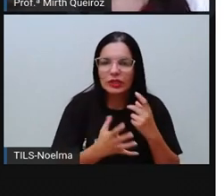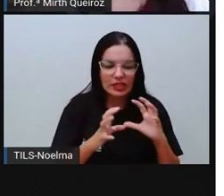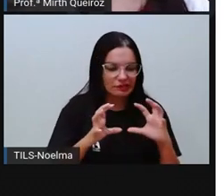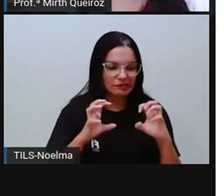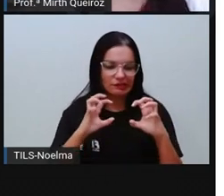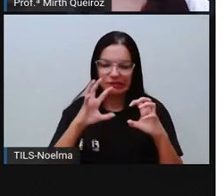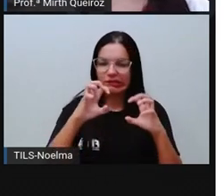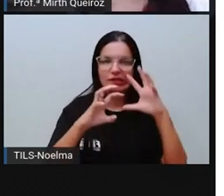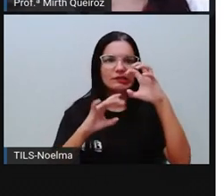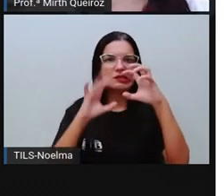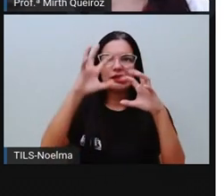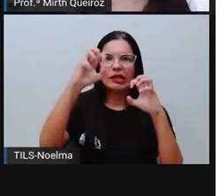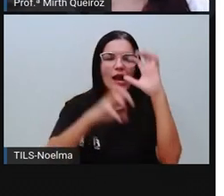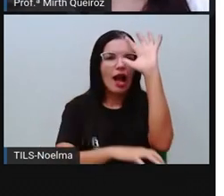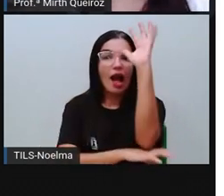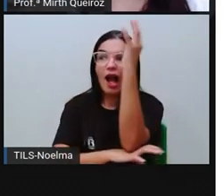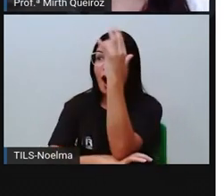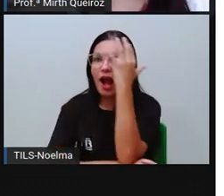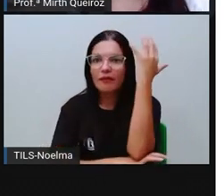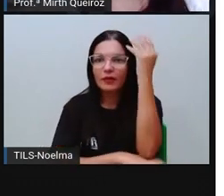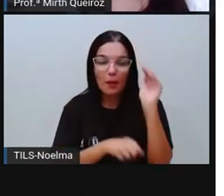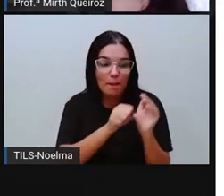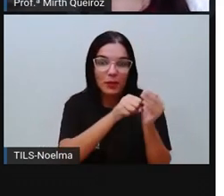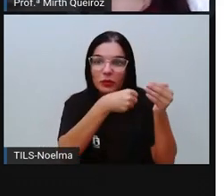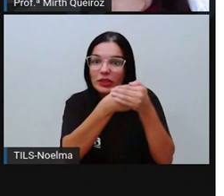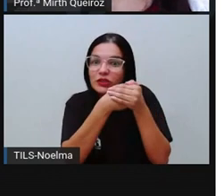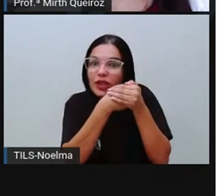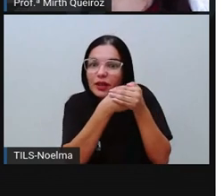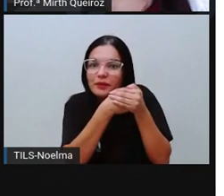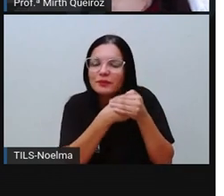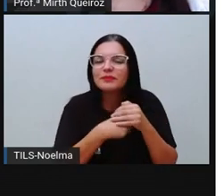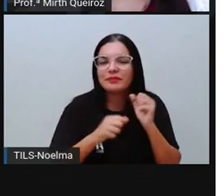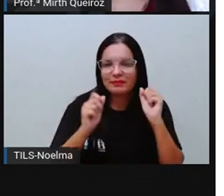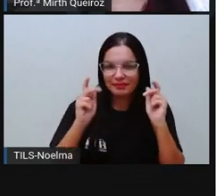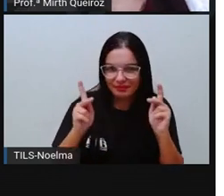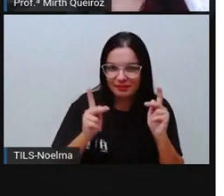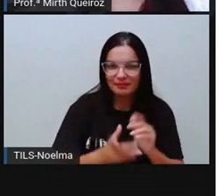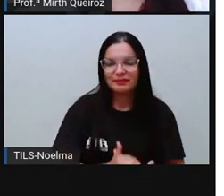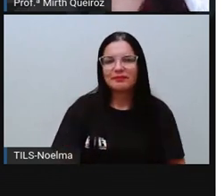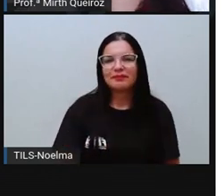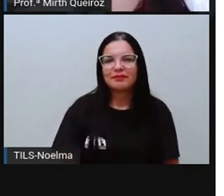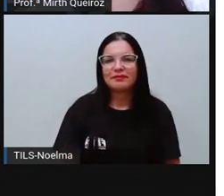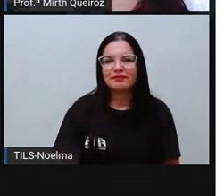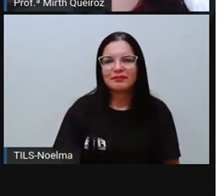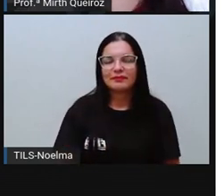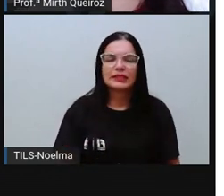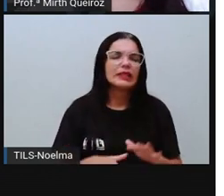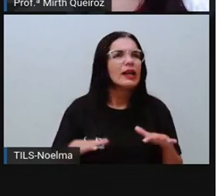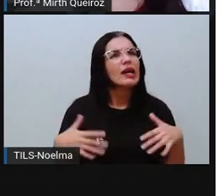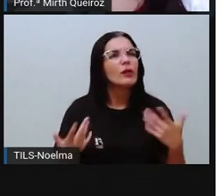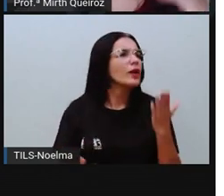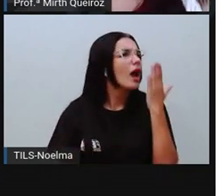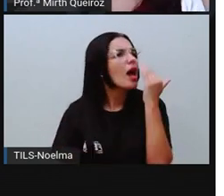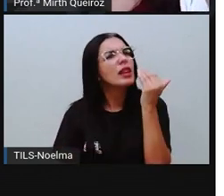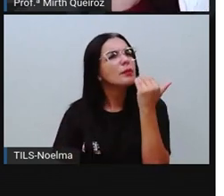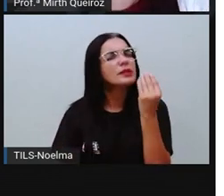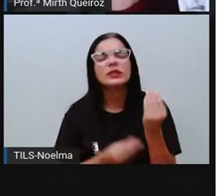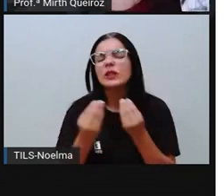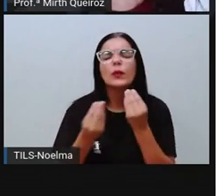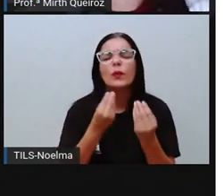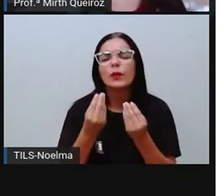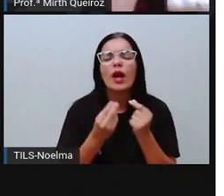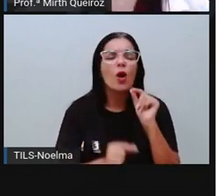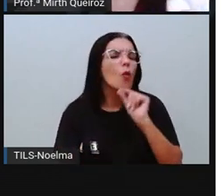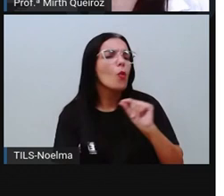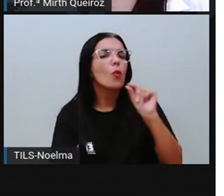vão subir nas árvores para se protegerem, certo? E a alimentação desse animal? O